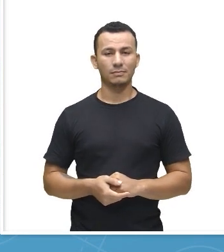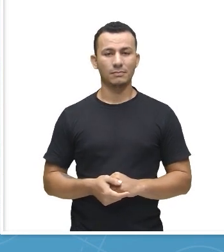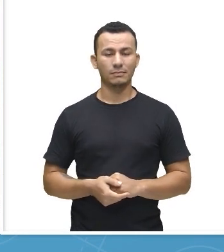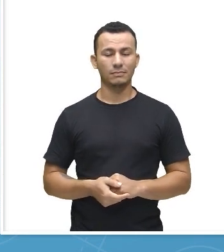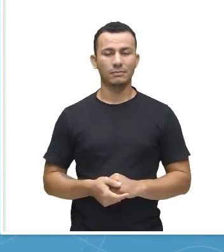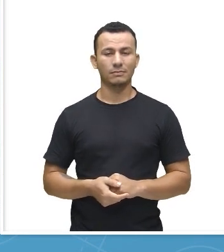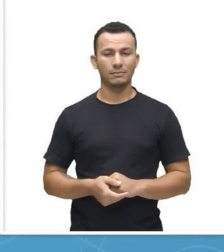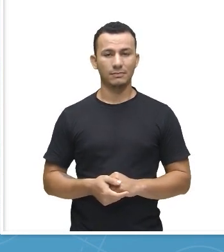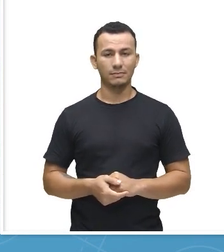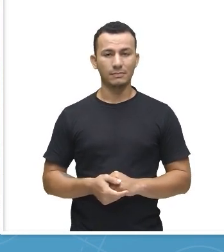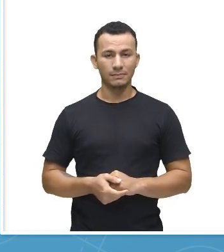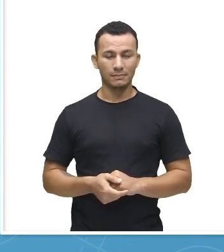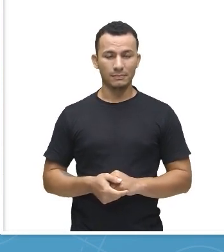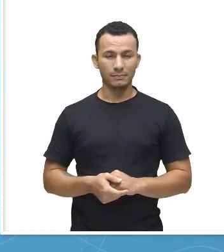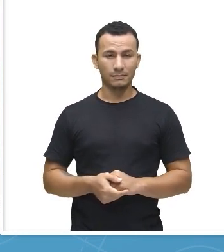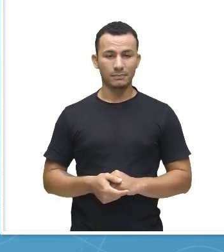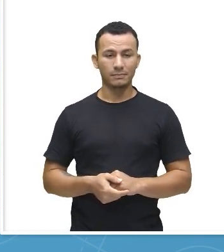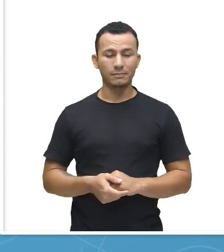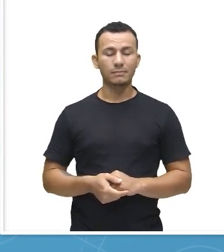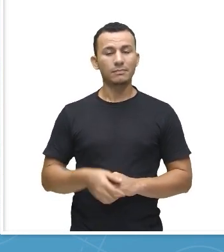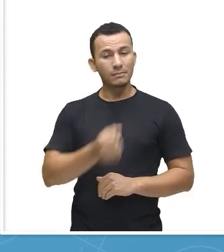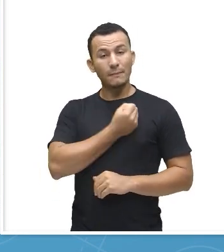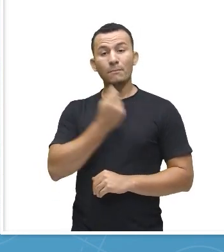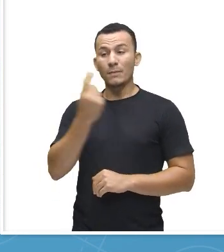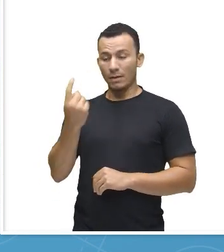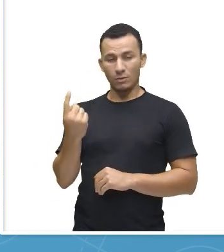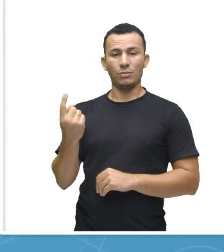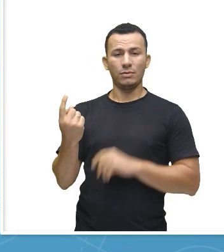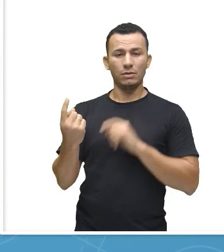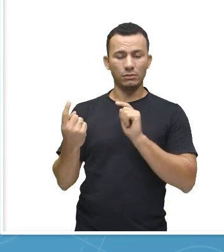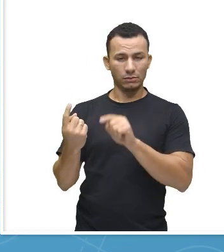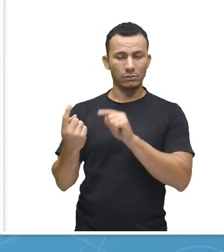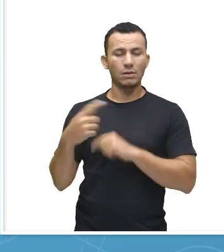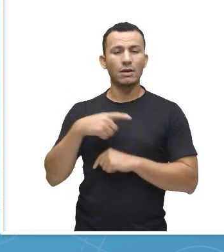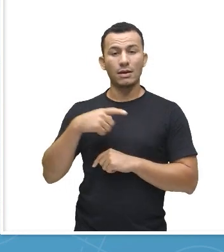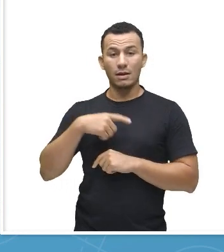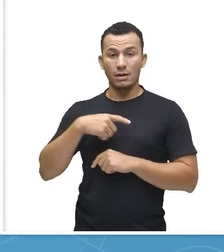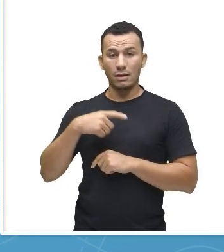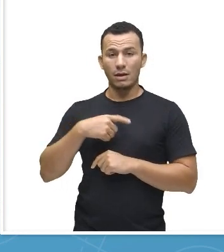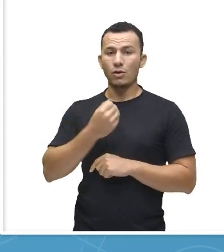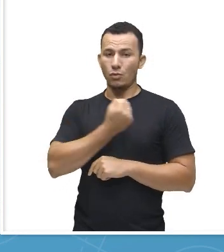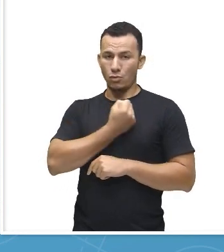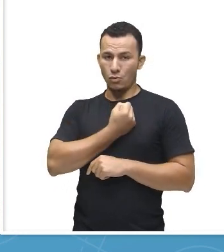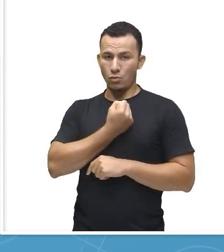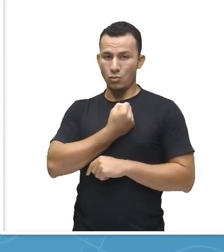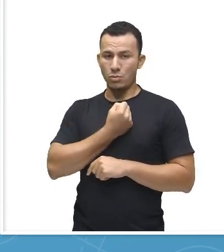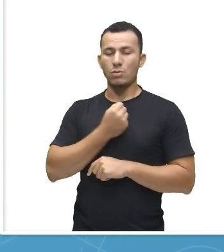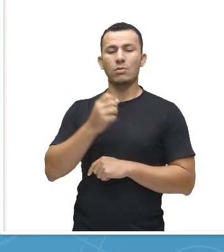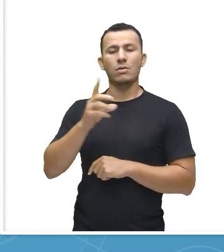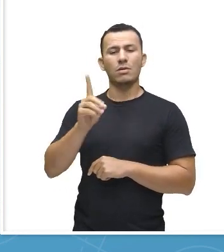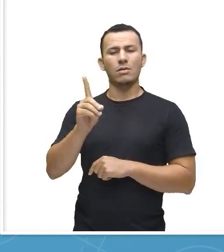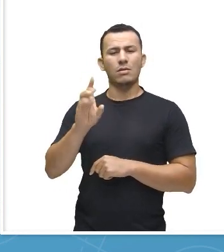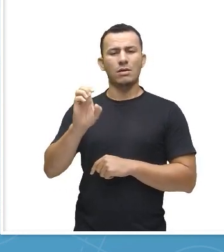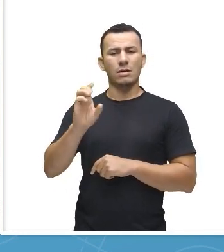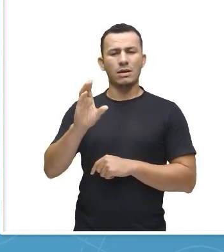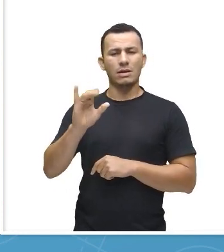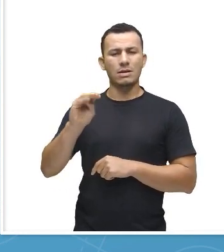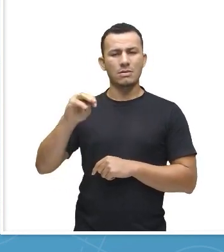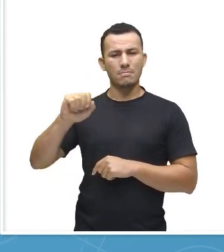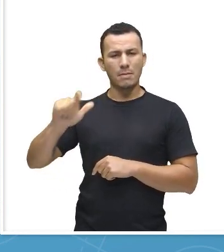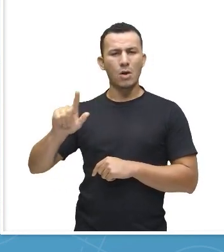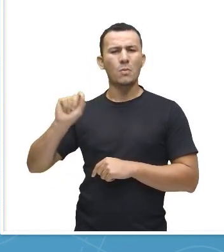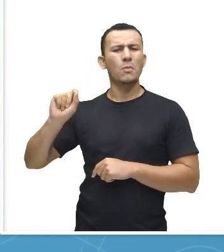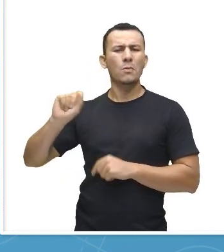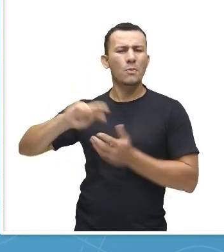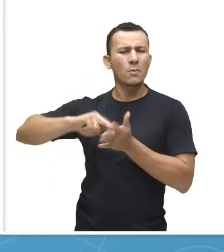bem. Essa questão, você tem um número decimal, né,